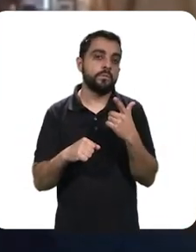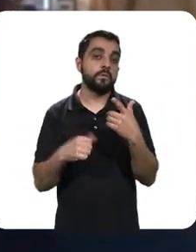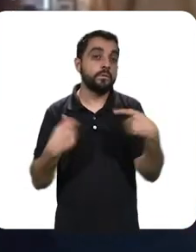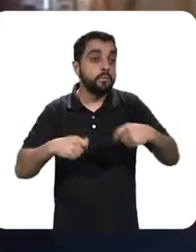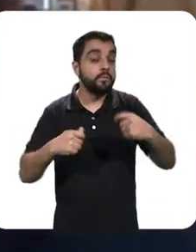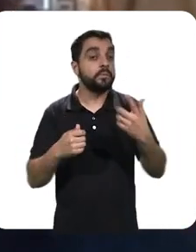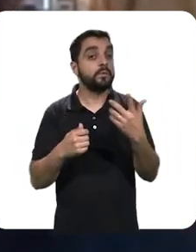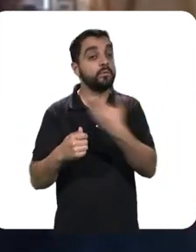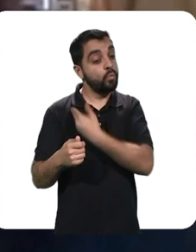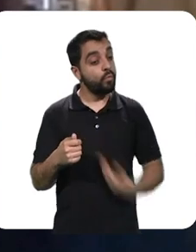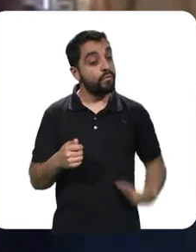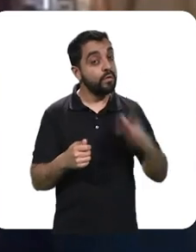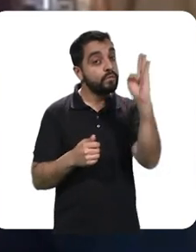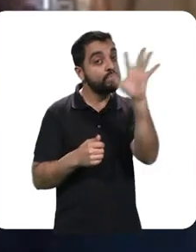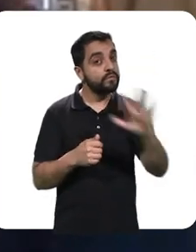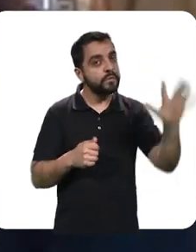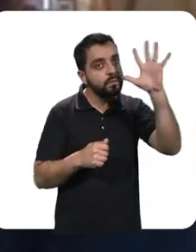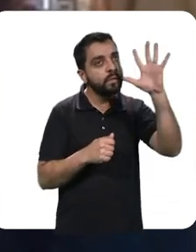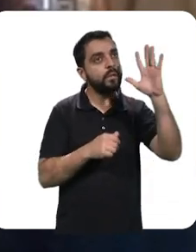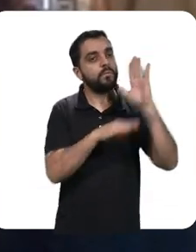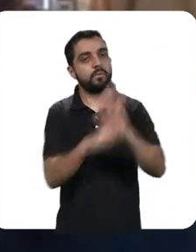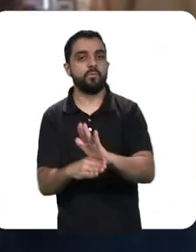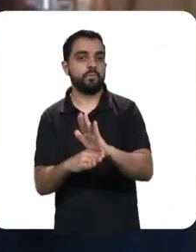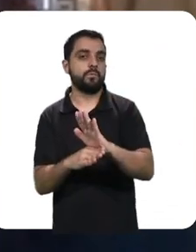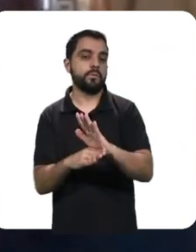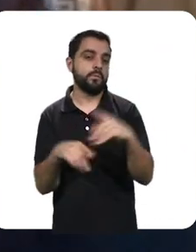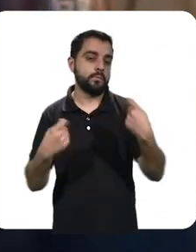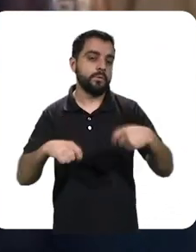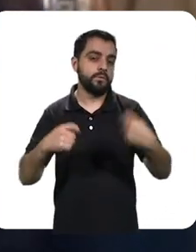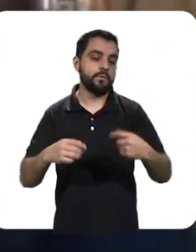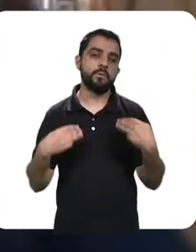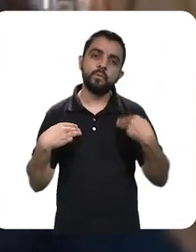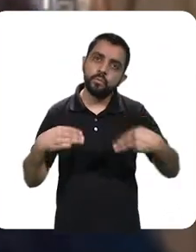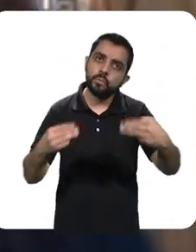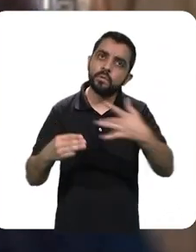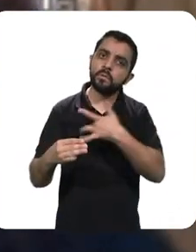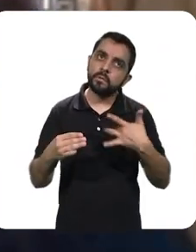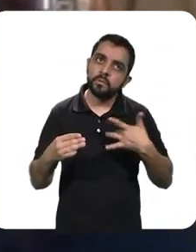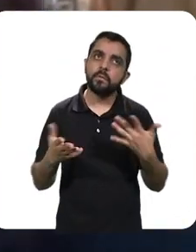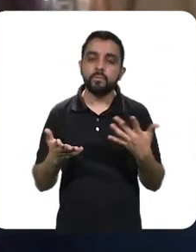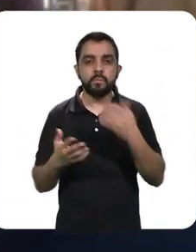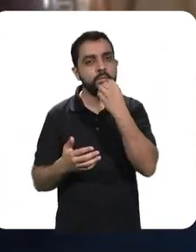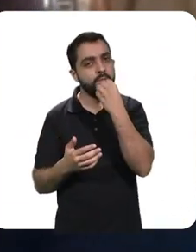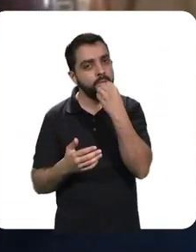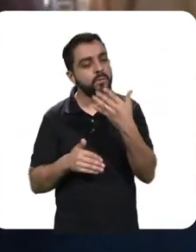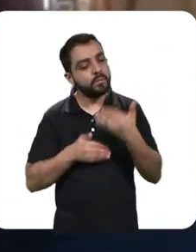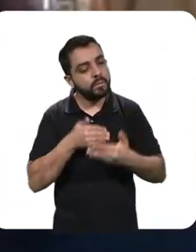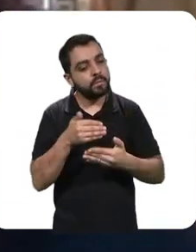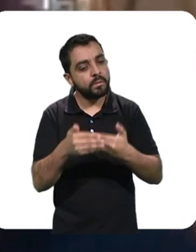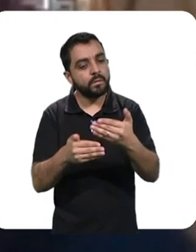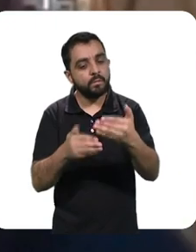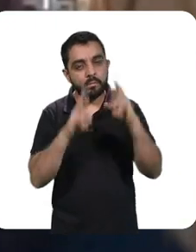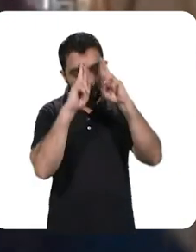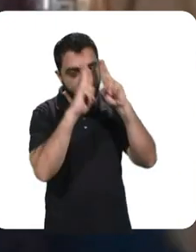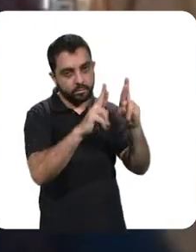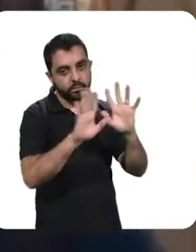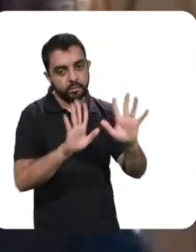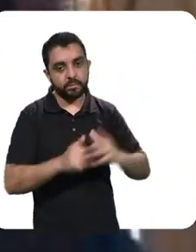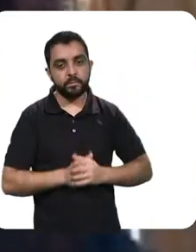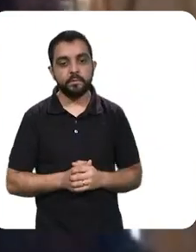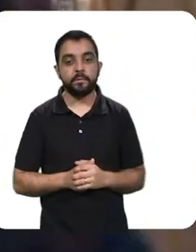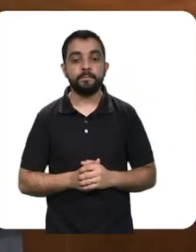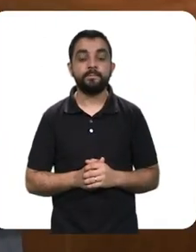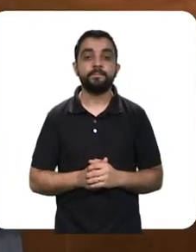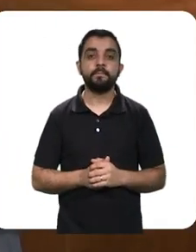lá de cima, né? Muito centralizadas. Mas eu concordo com ele no sentido que o nosso Ministério da Saúde está fazendo um trabalho digno de